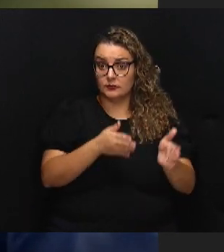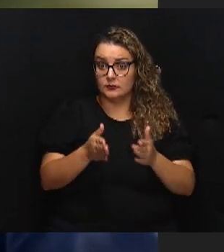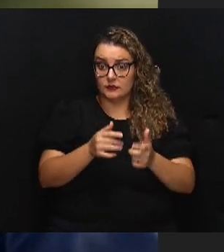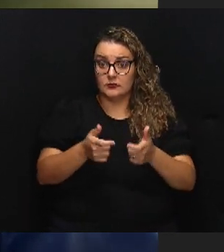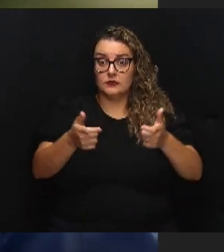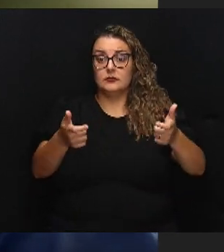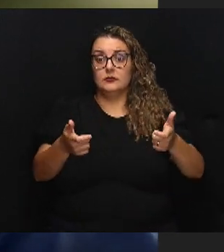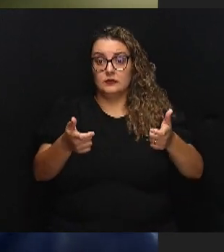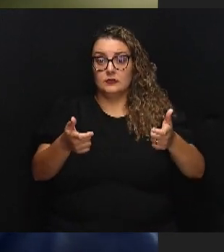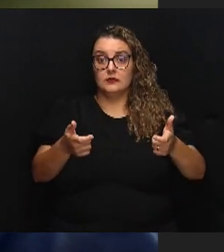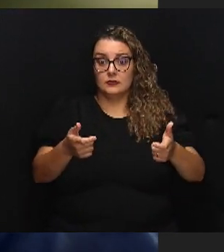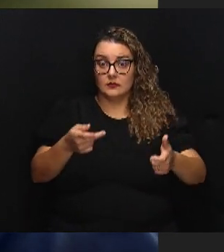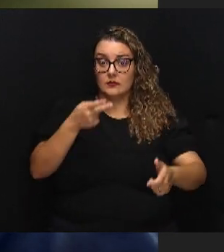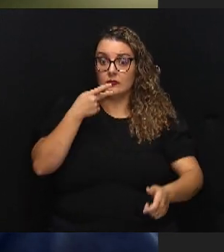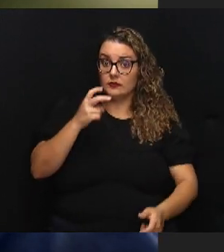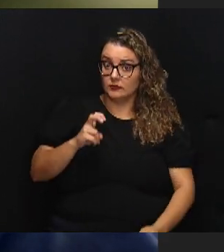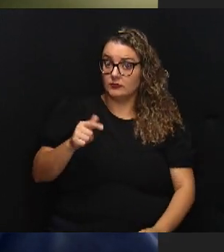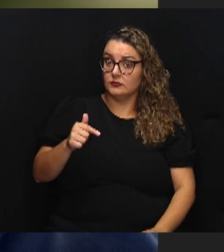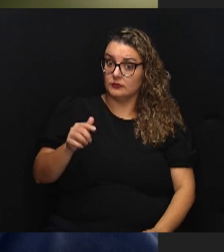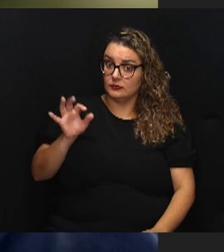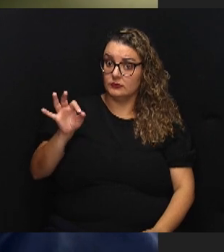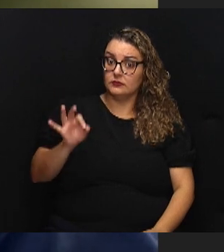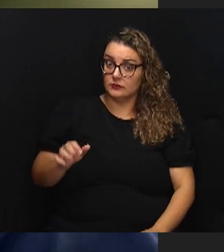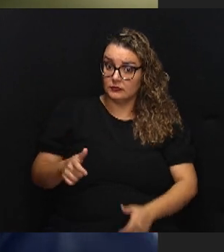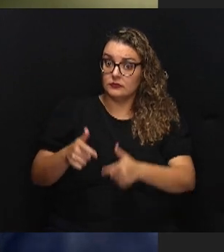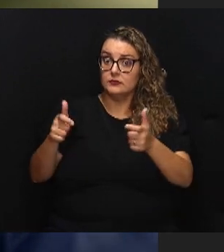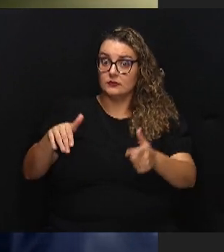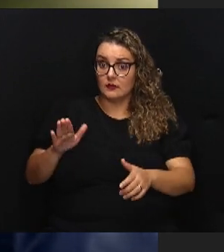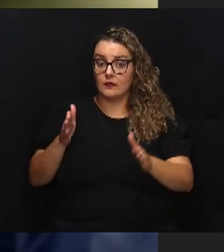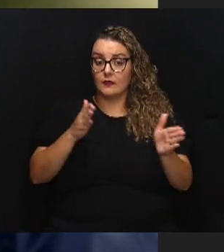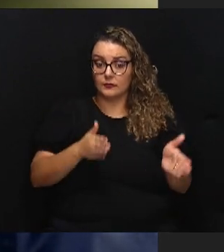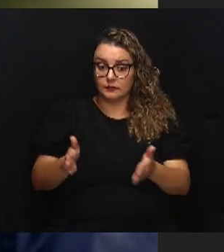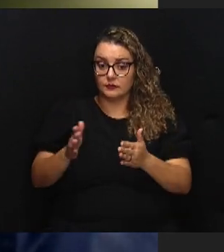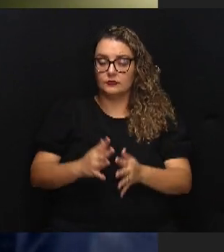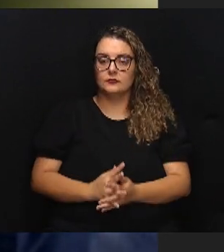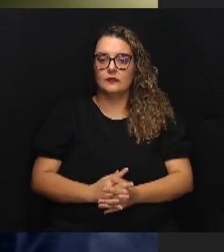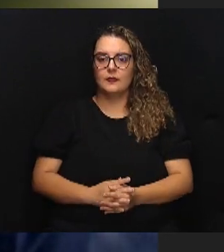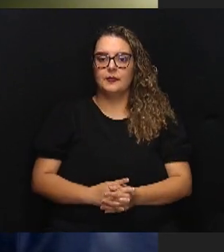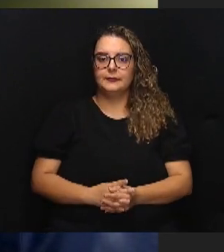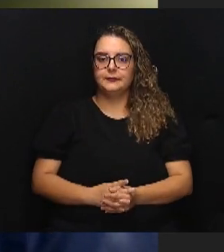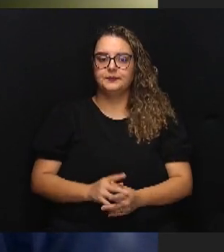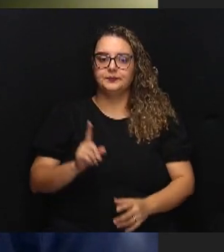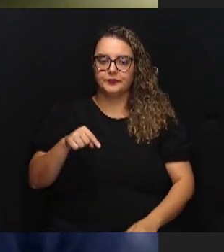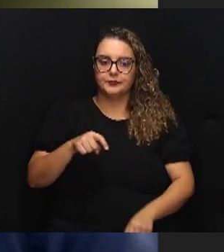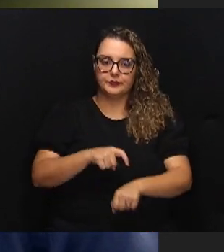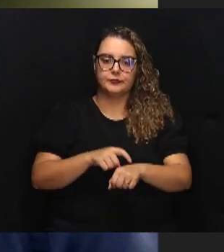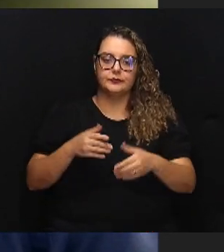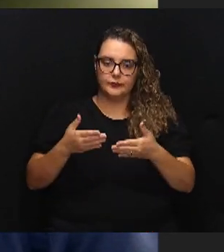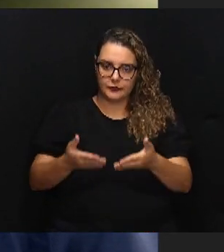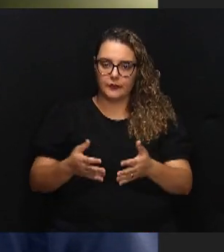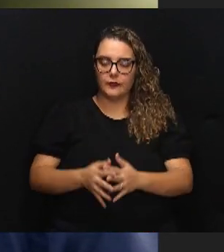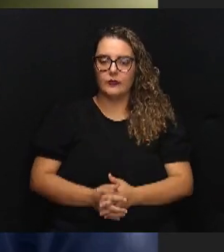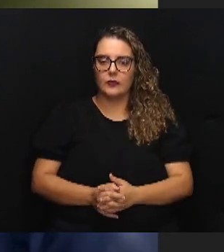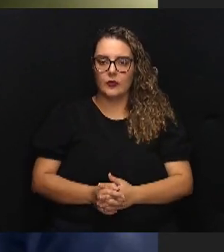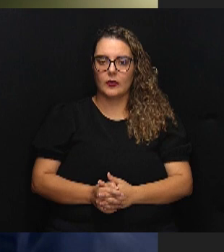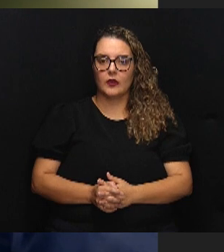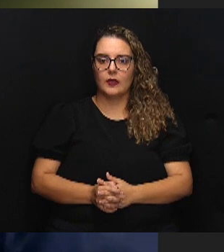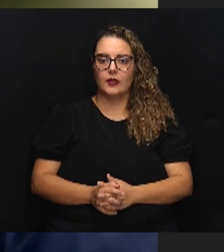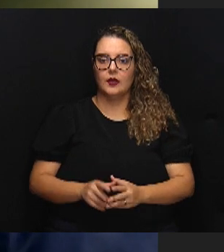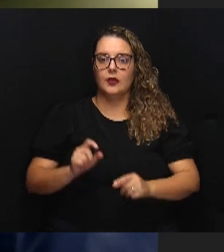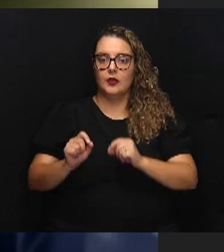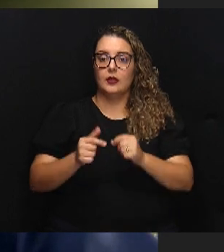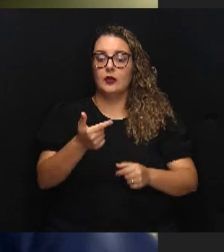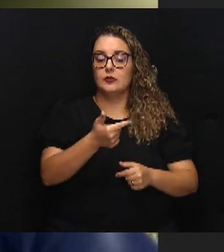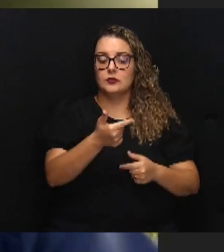enorme. Estamos falando de 57% a mais de produção. Tá? Então, esse é o cenário, o que é o etanol de segunda